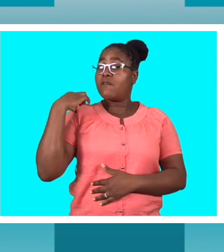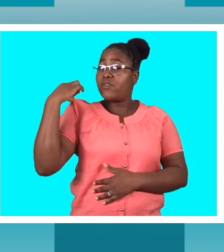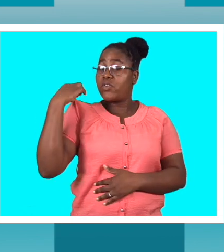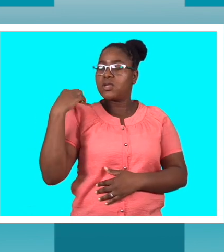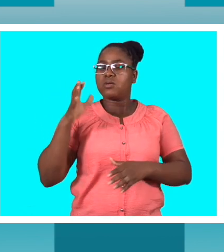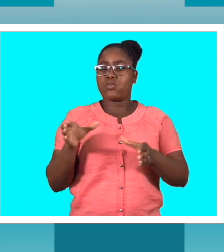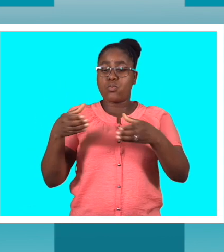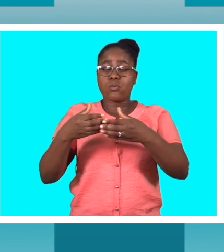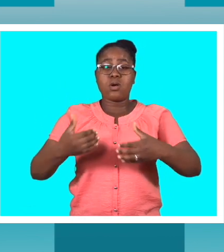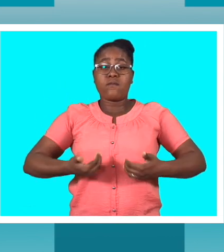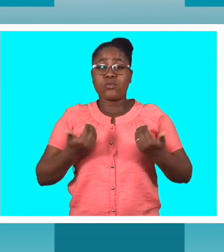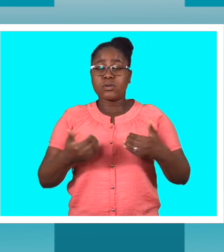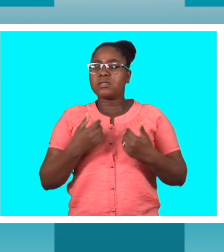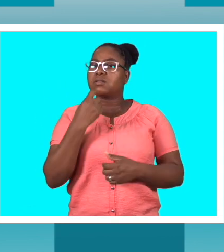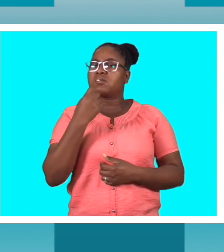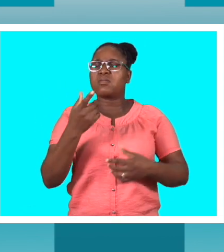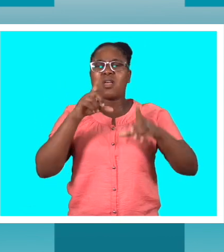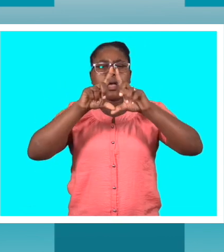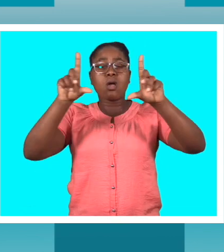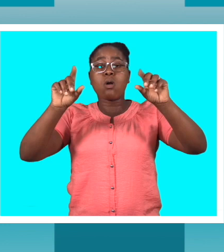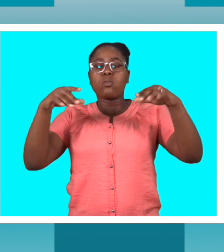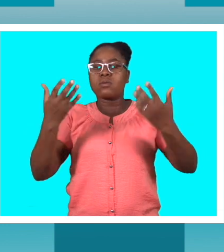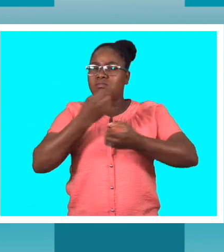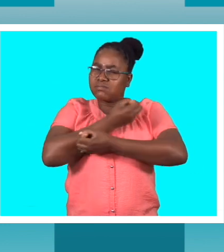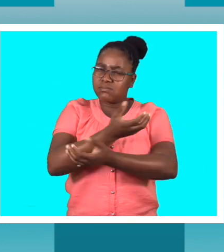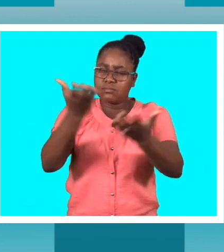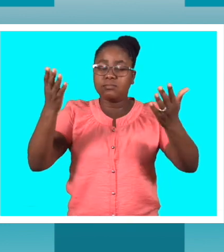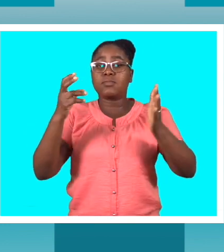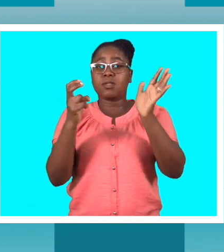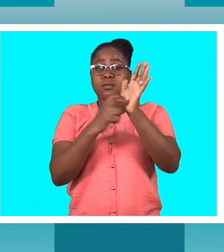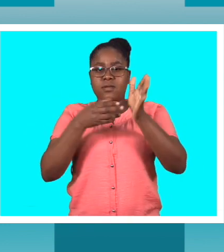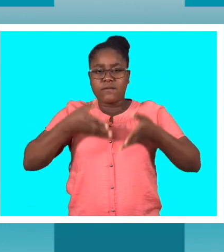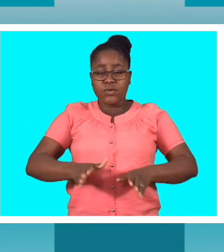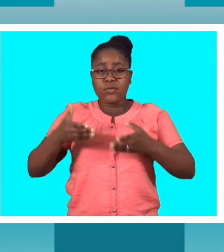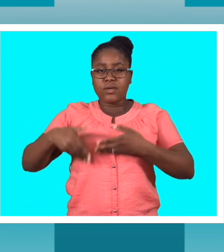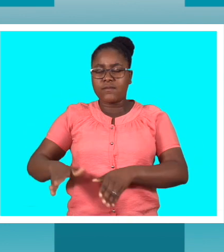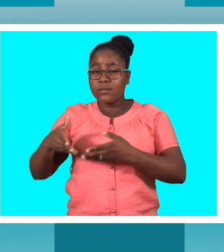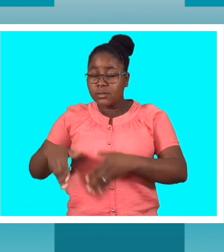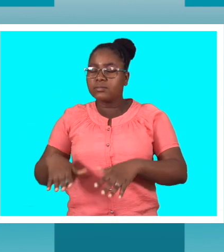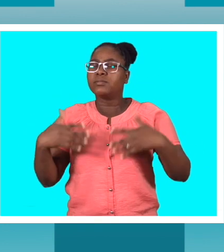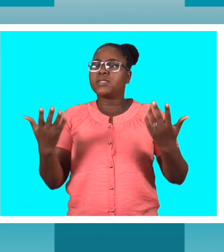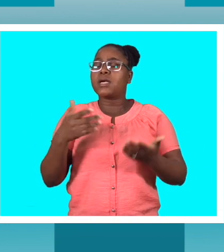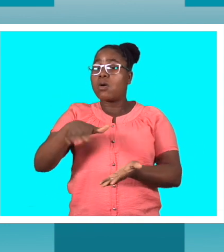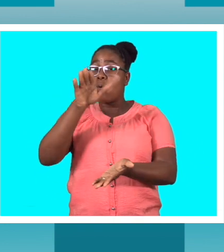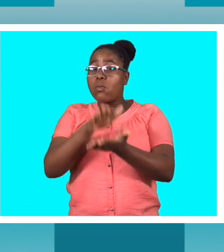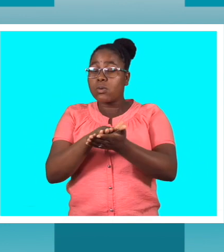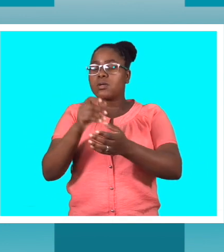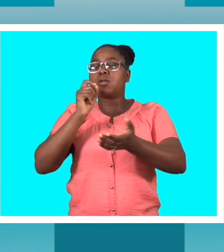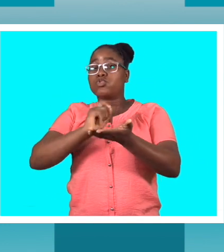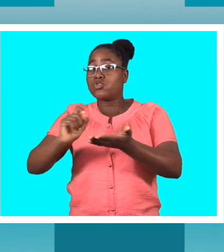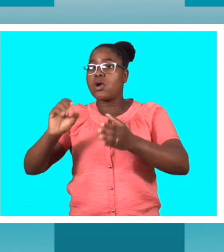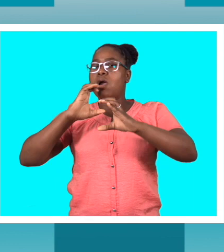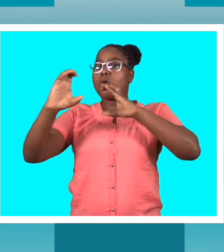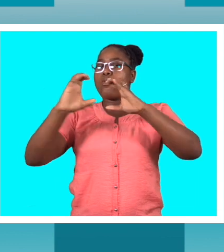jovens voluntários que disseminam informações sobre saúde sexual e reprodutiva nas escolas e na